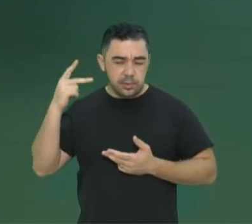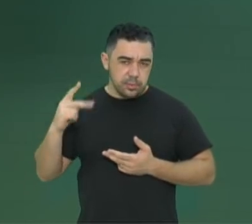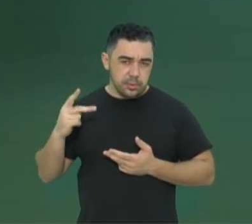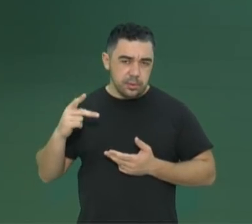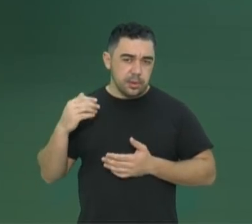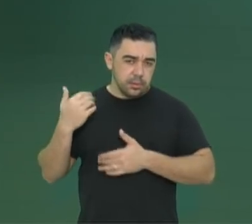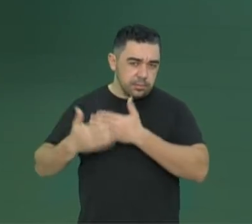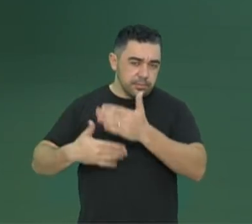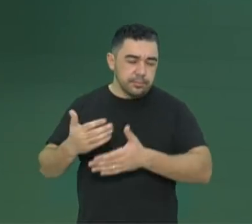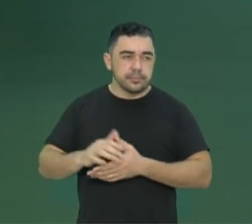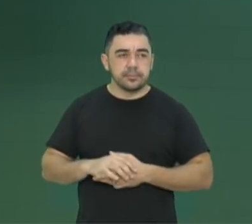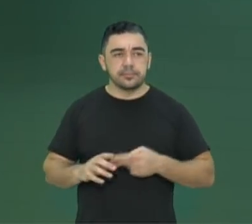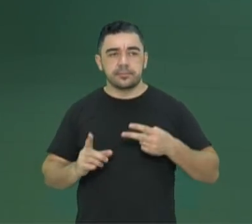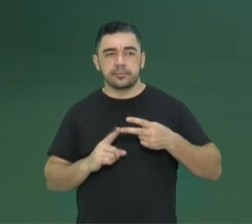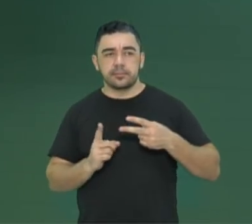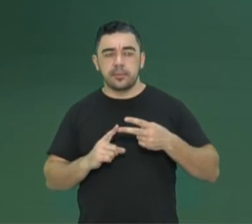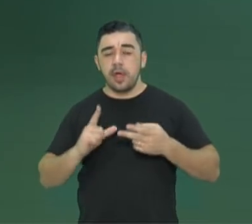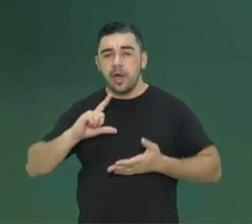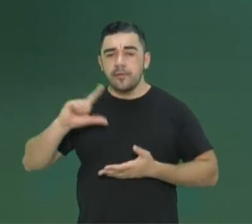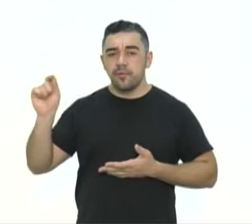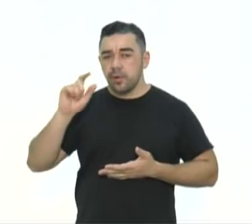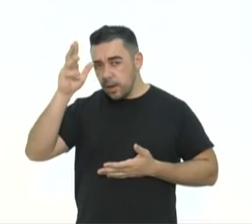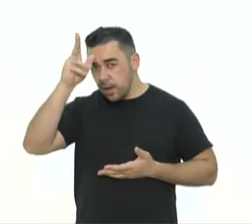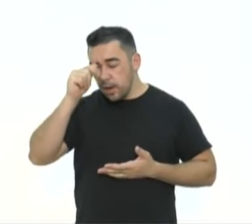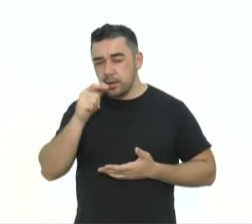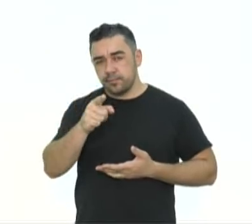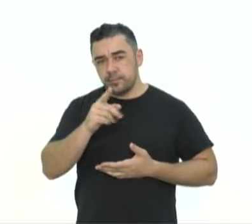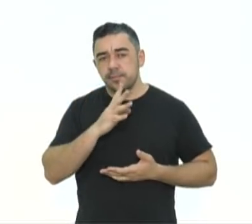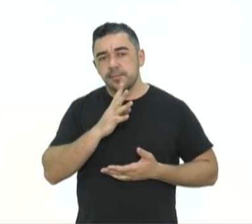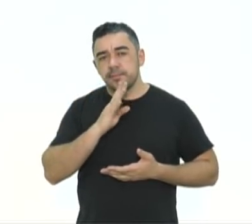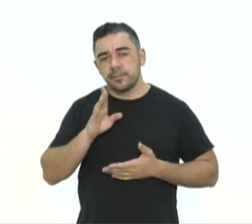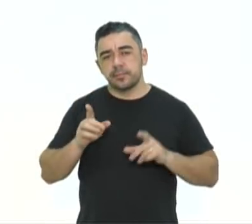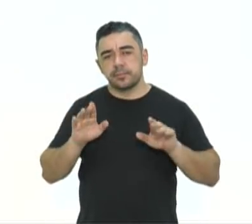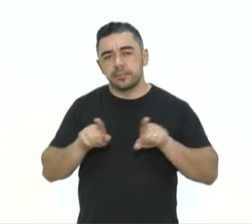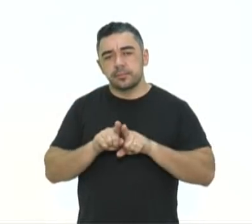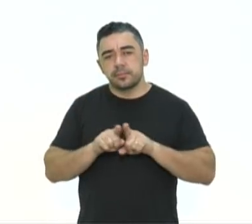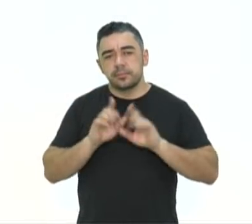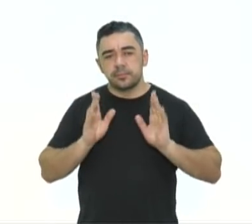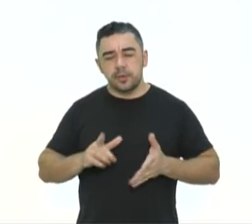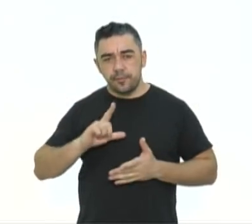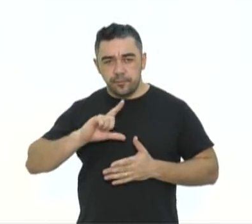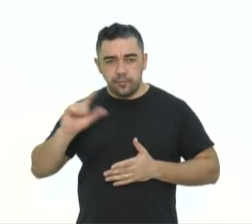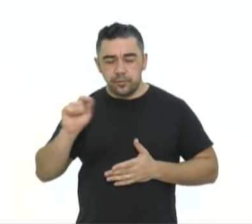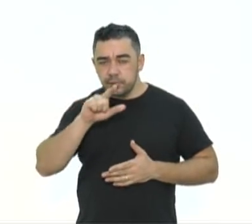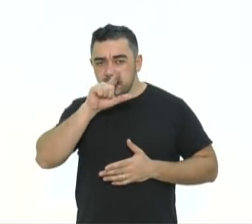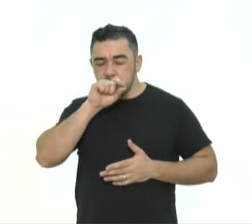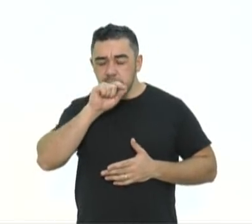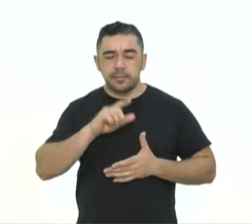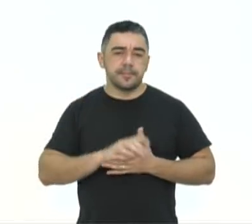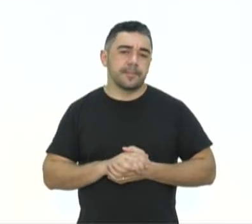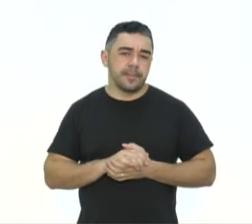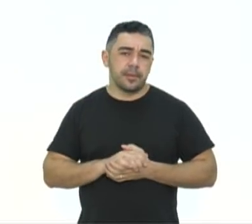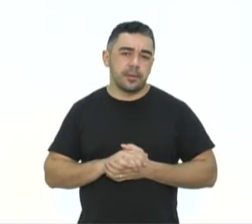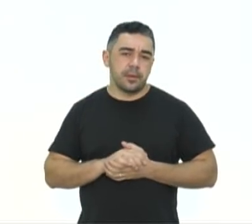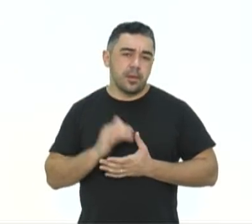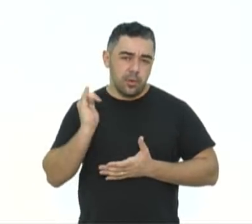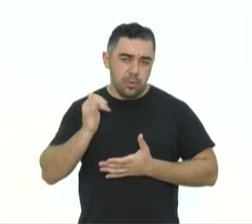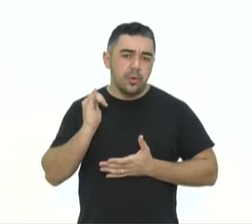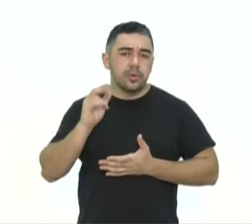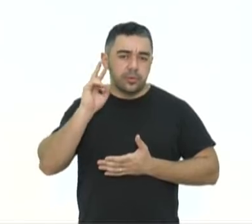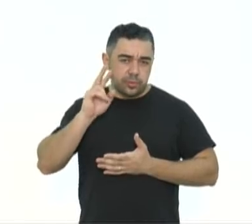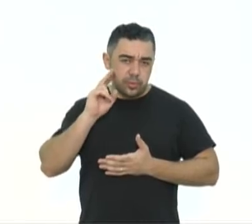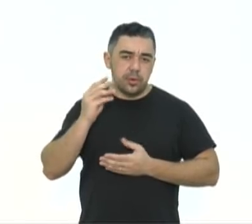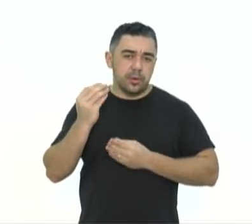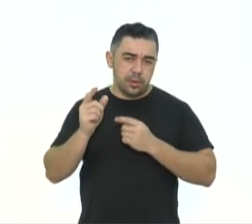sendo contada no filme. E também na Fuga das Galinhas, um filme muito conhecido também, você já deve ter visto esse, que é mais atual, que conta também usado